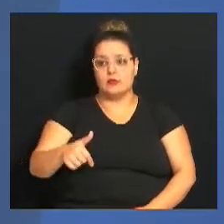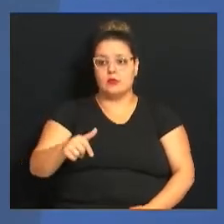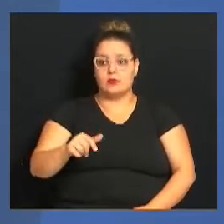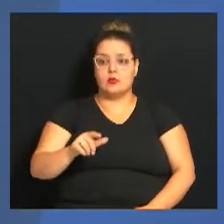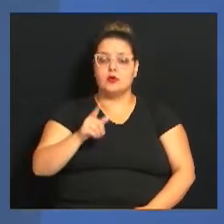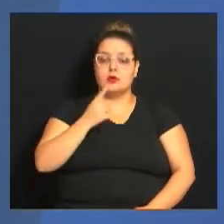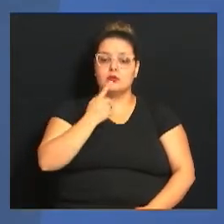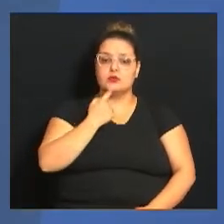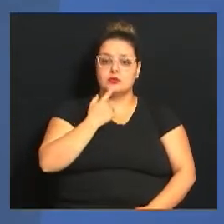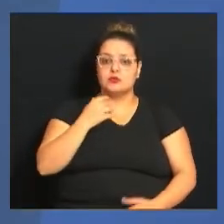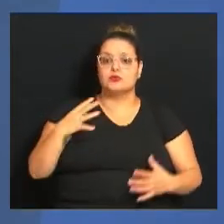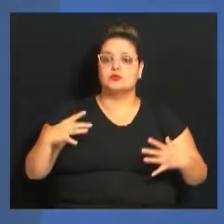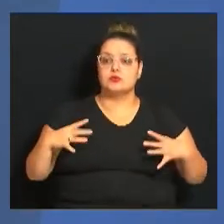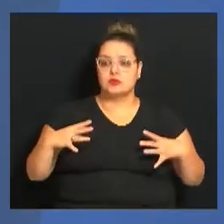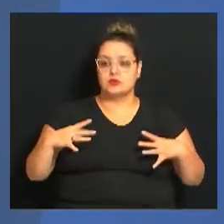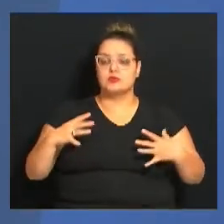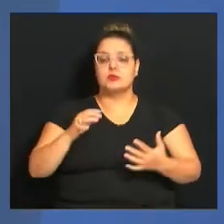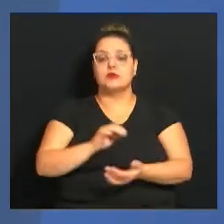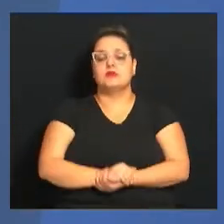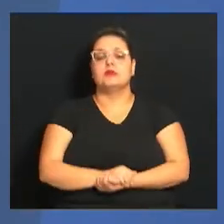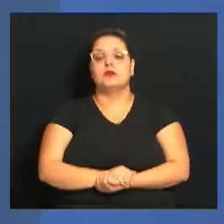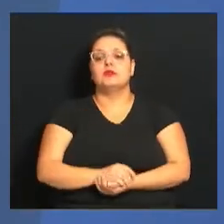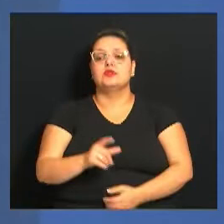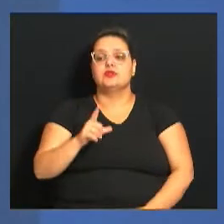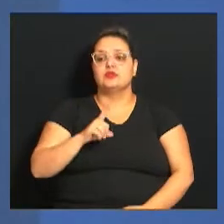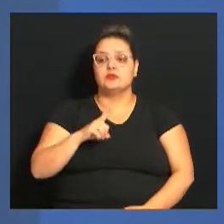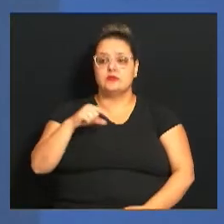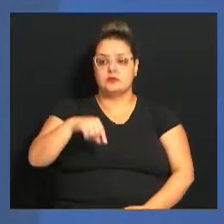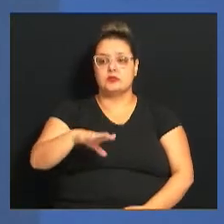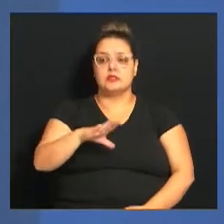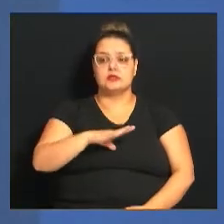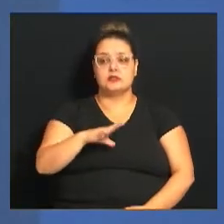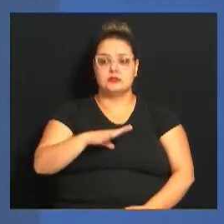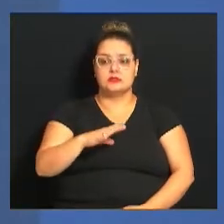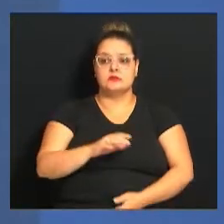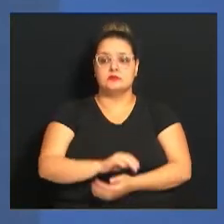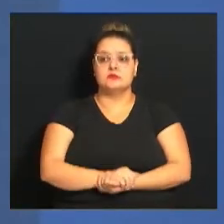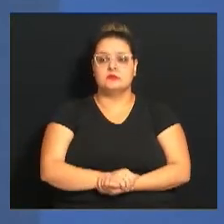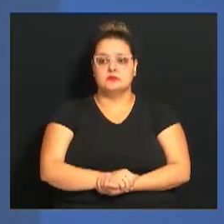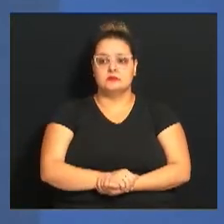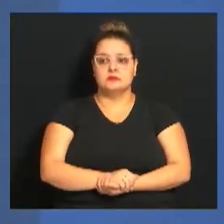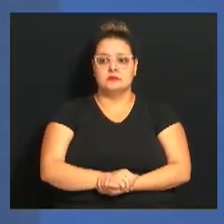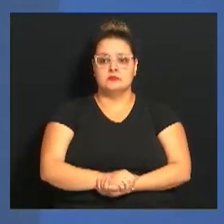feriado prolongado. Nós tivemos aqui na cidade, olha,